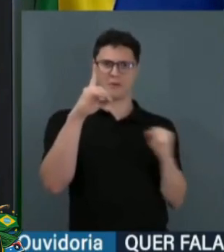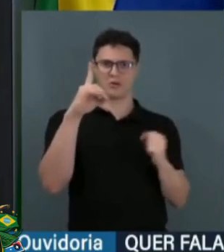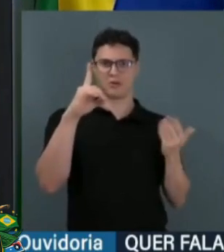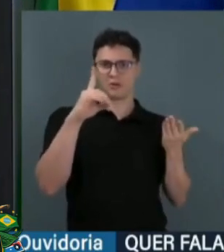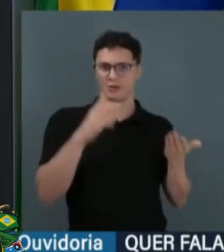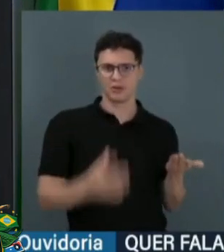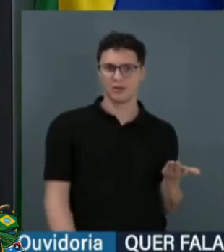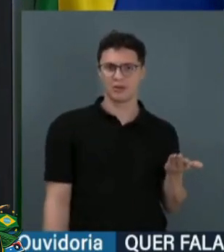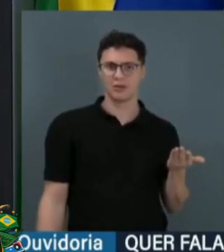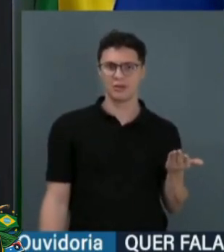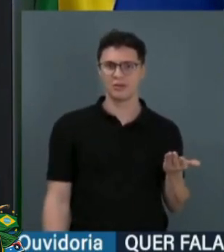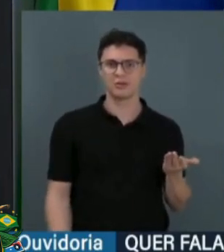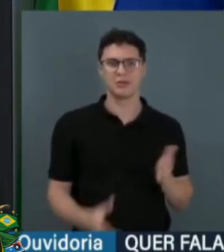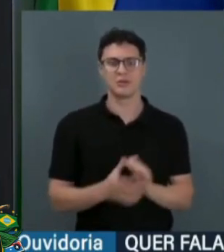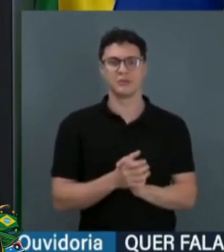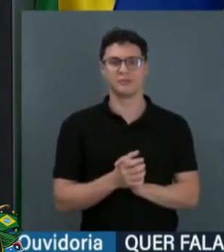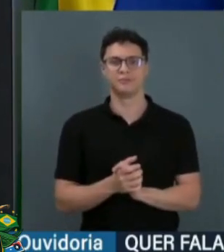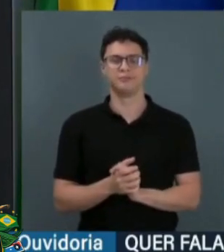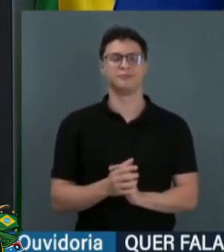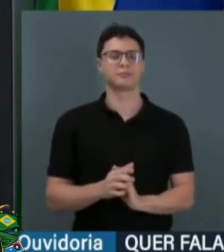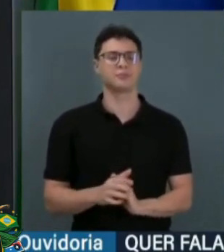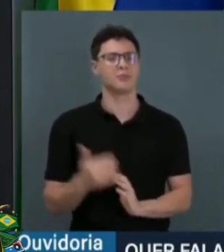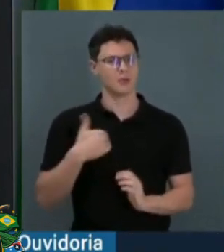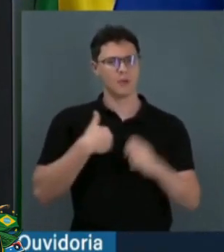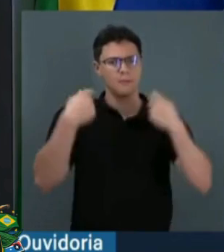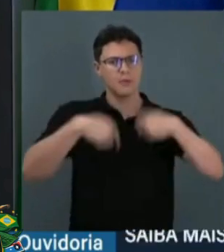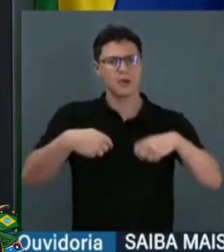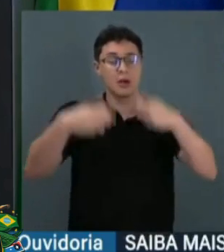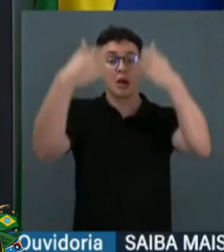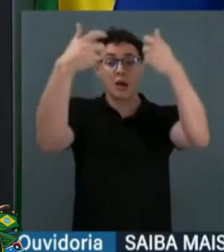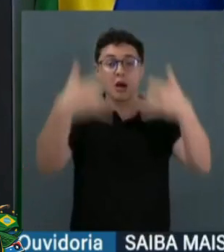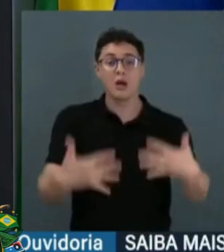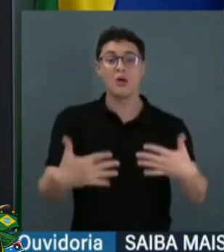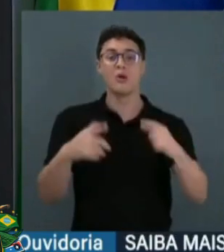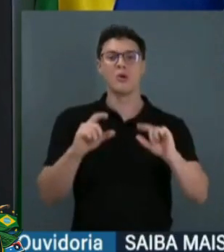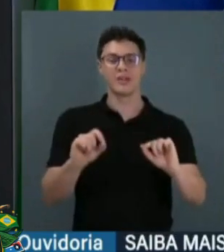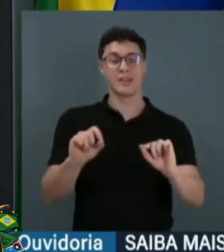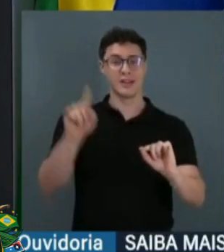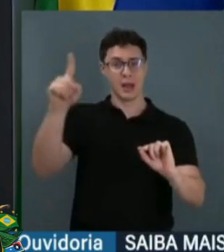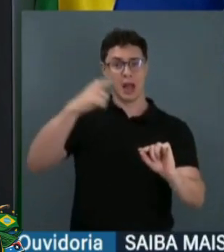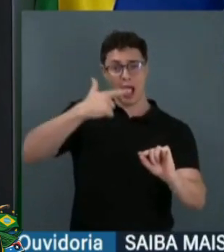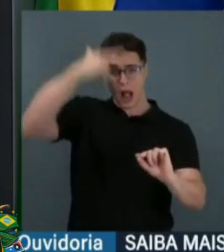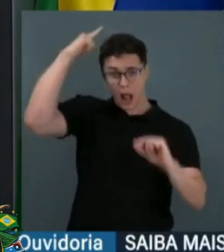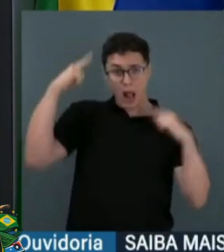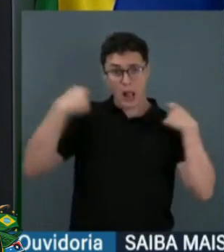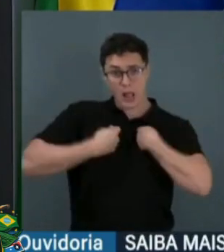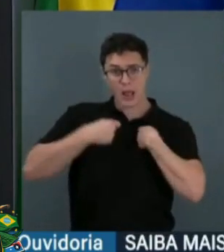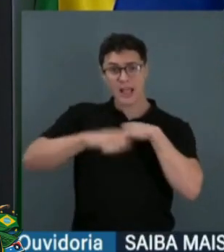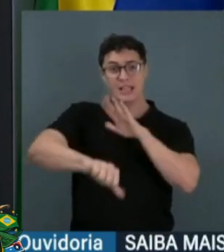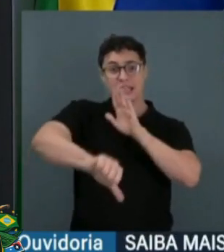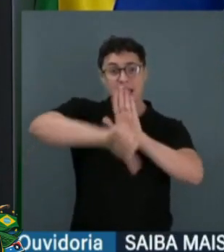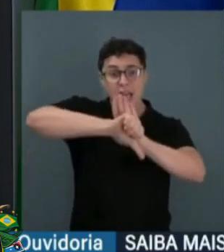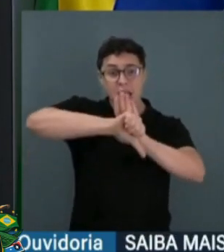essa. E outra coisa que eu preciso esclarecer dos crimes que o ministro Alexandre de Moraes está cometendo.